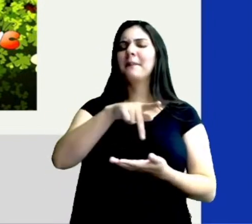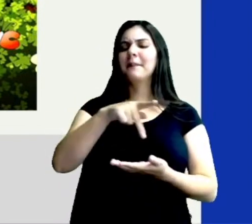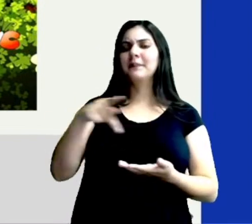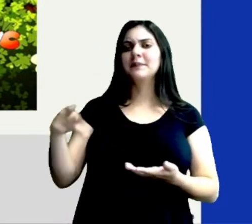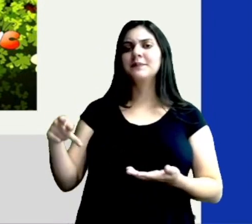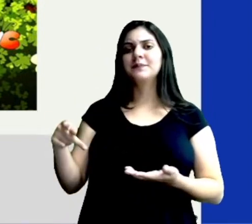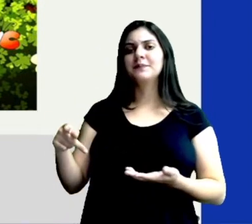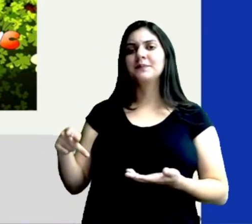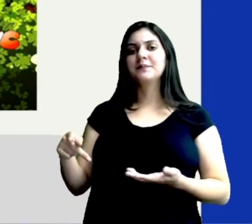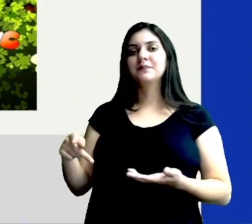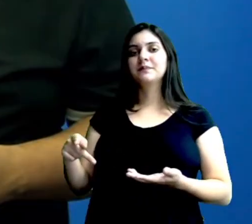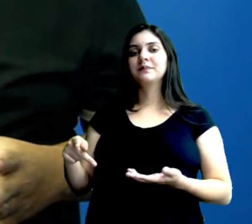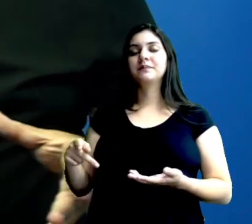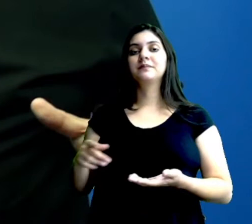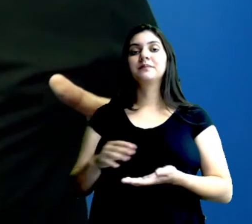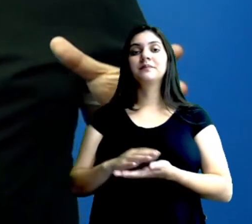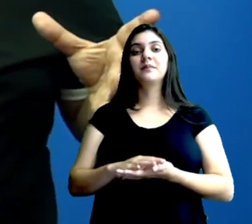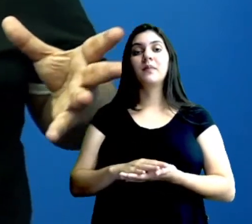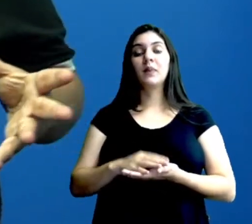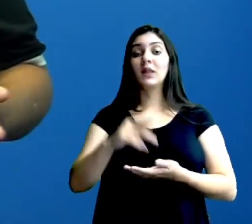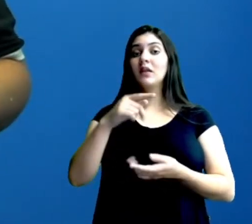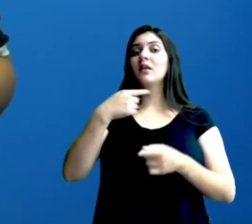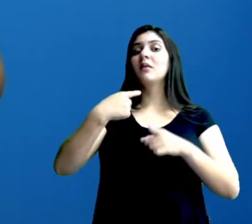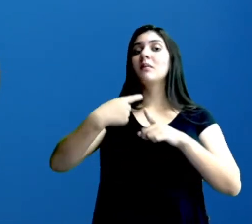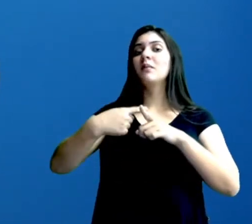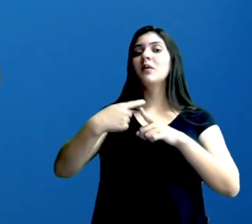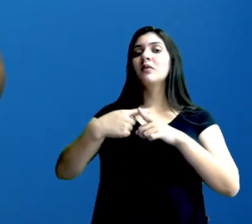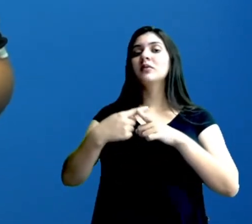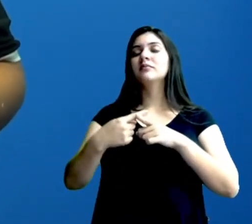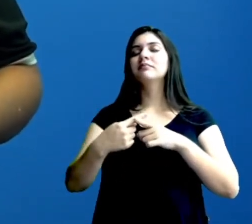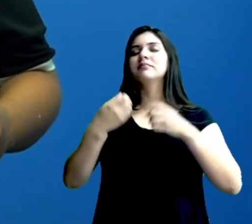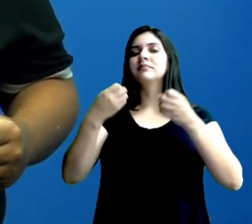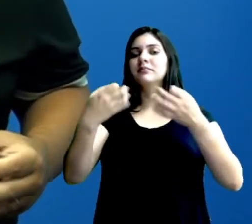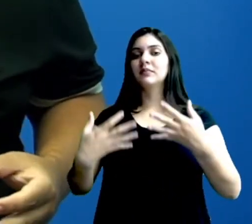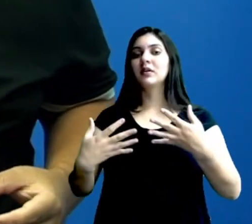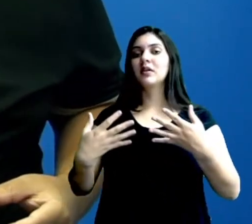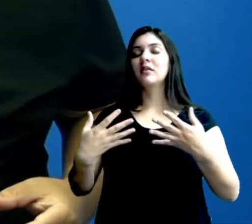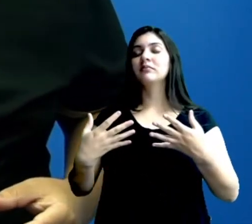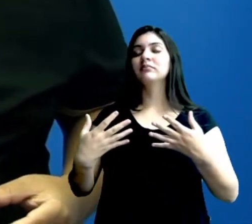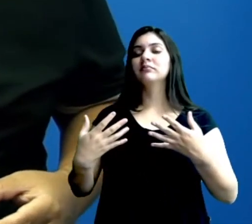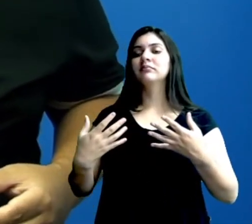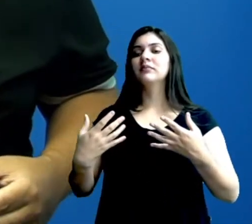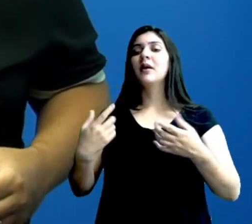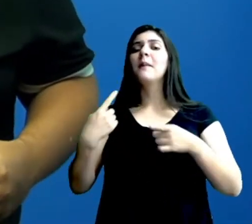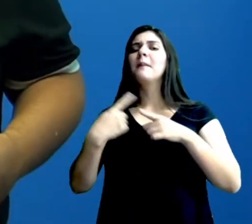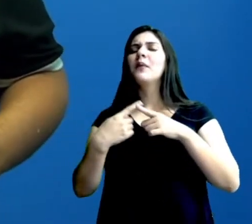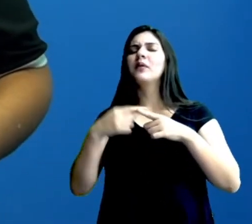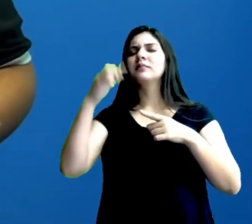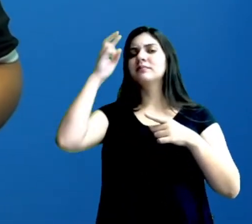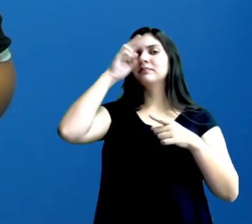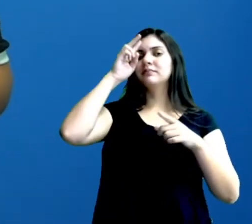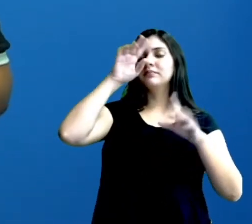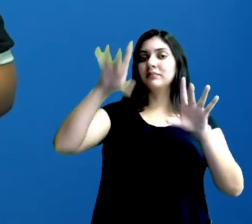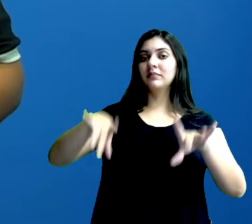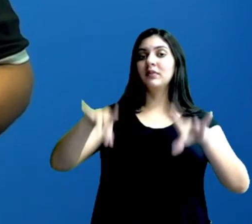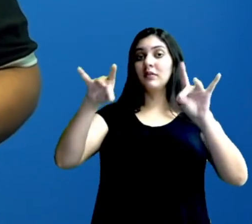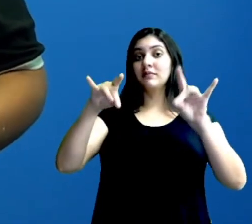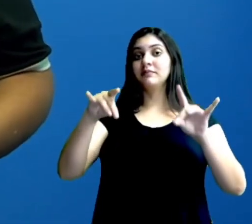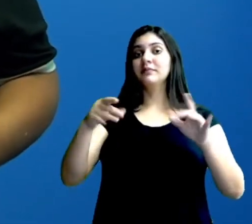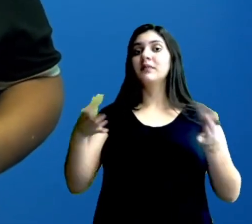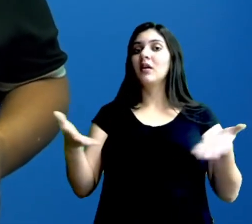professor, volta aqui para mim. Porque digamos que é conto de fada, né? Vamos